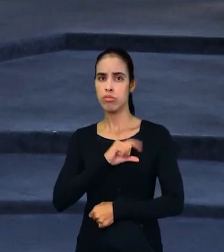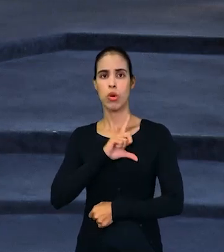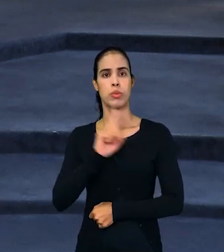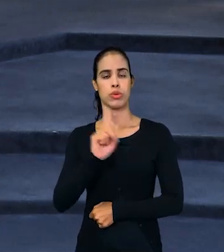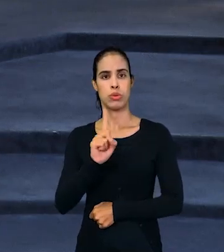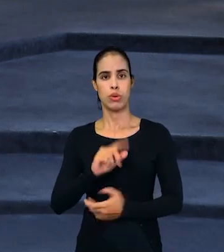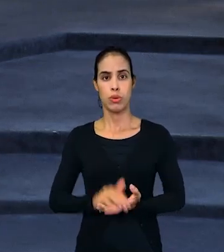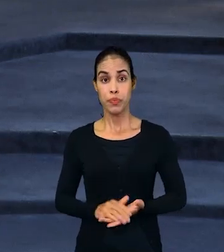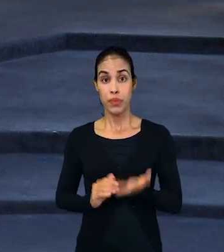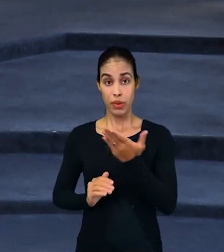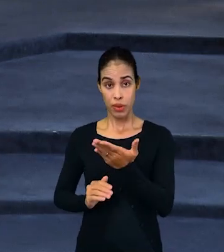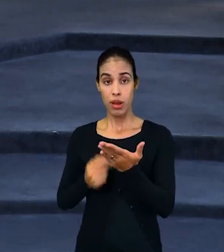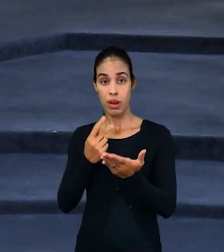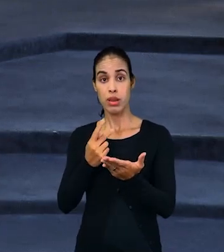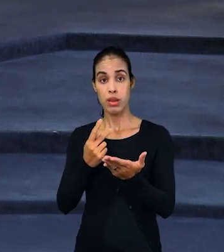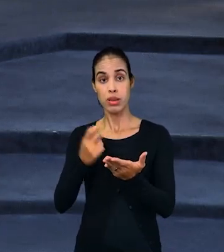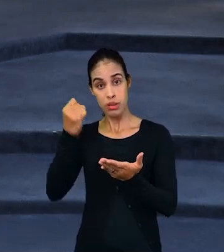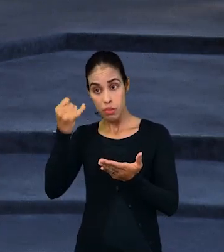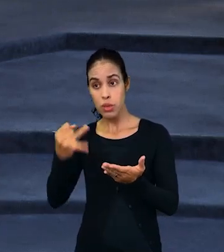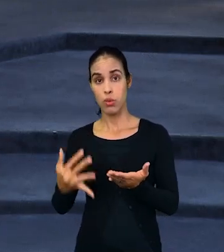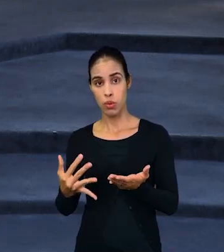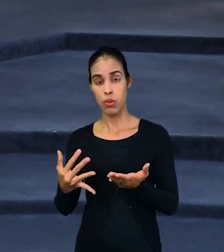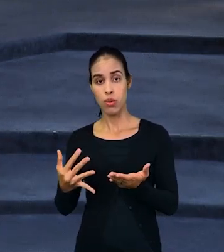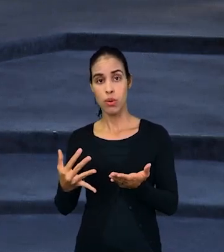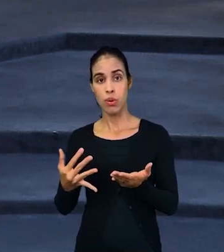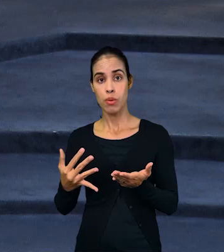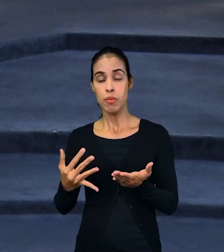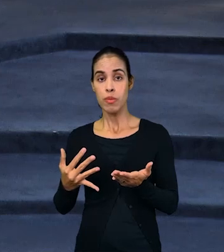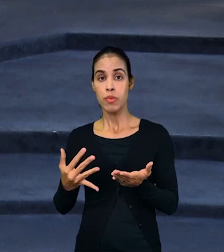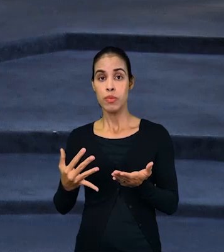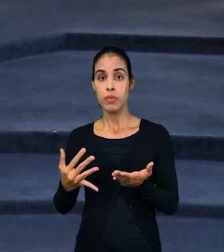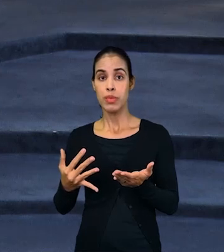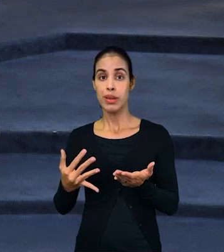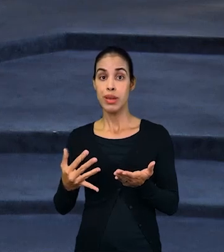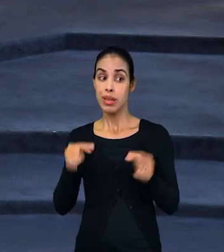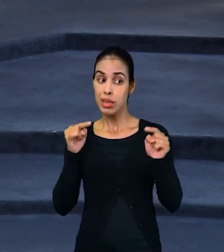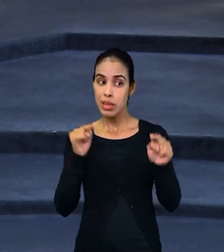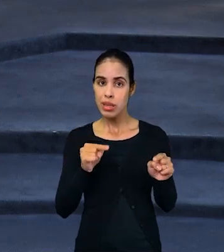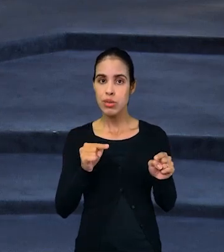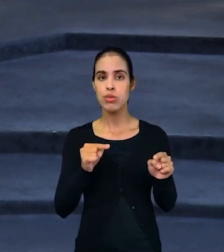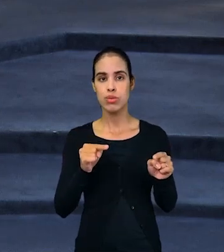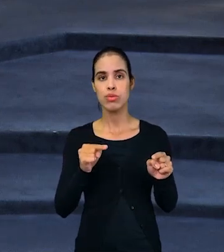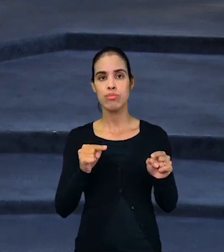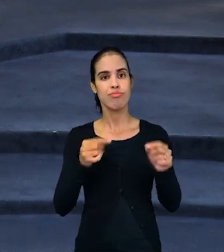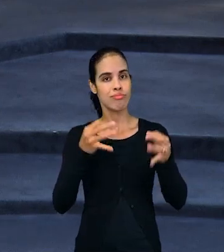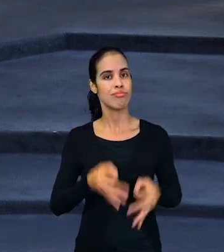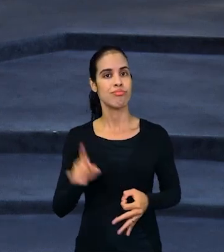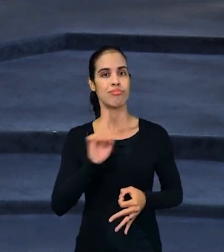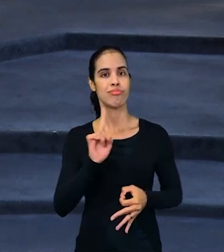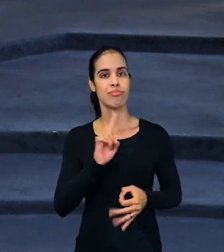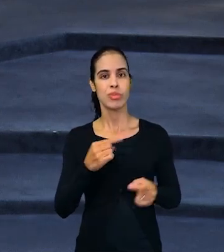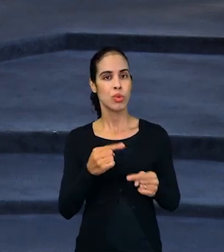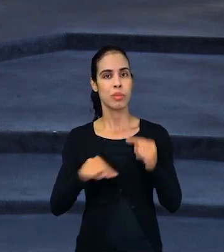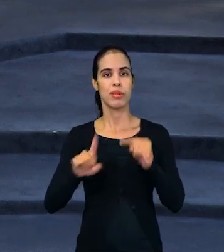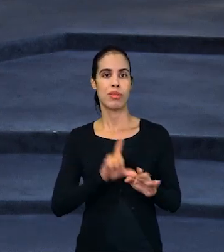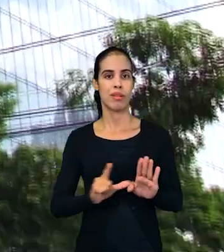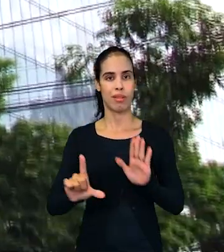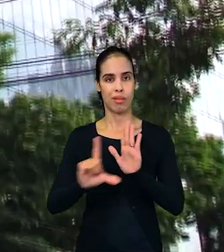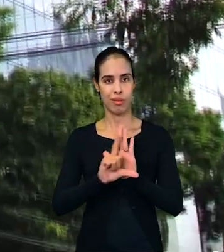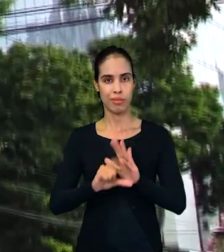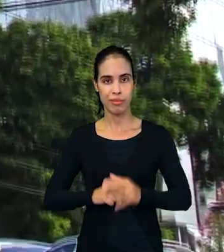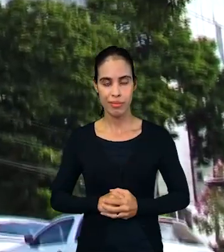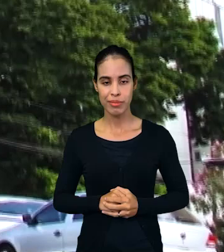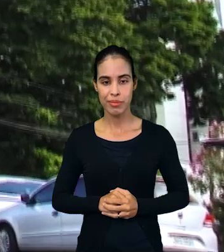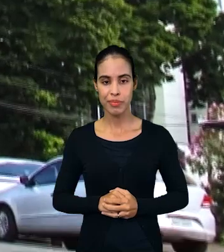do salário. O homem alegou na Justiça Trabalhista que a situação configurava a redução salarial ilegal.